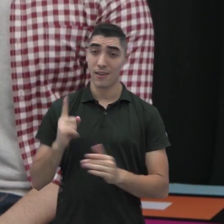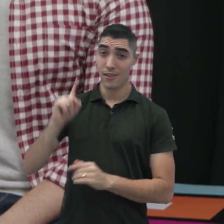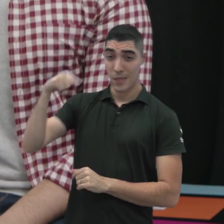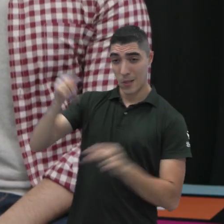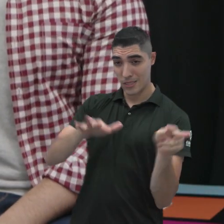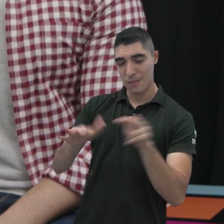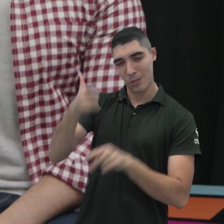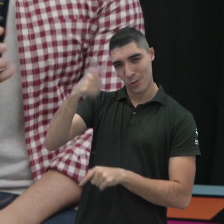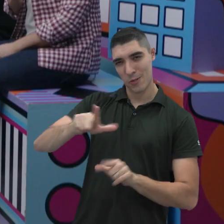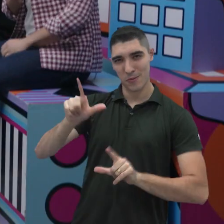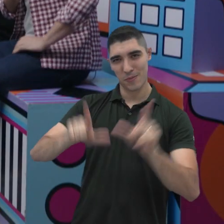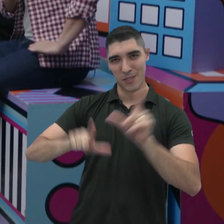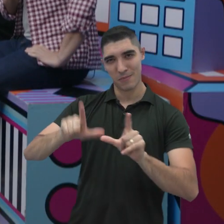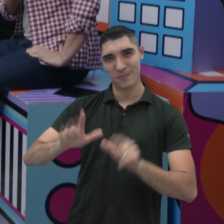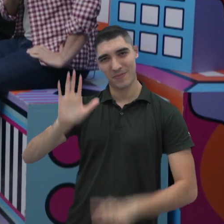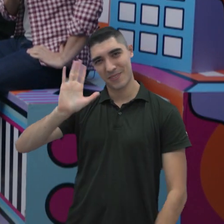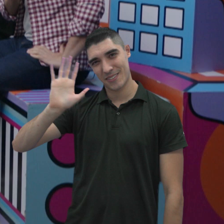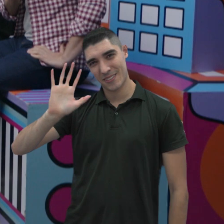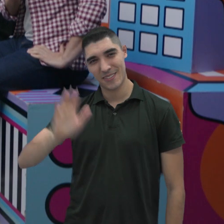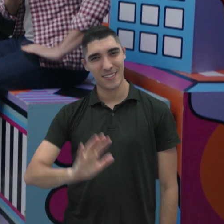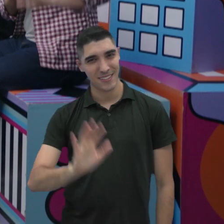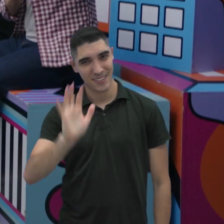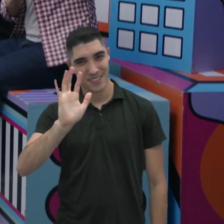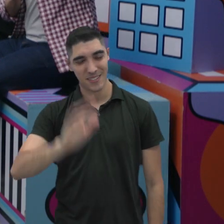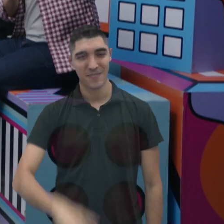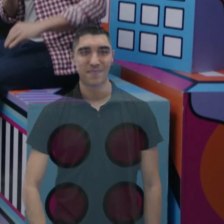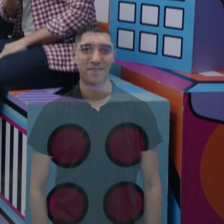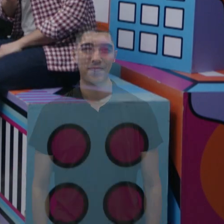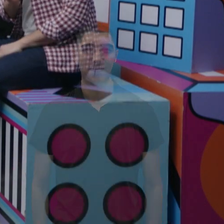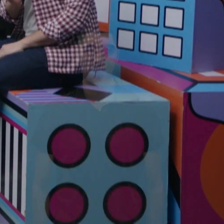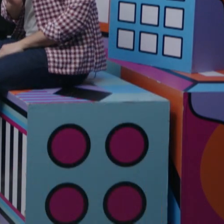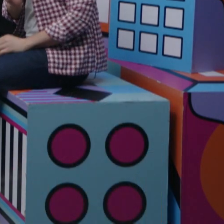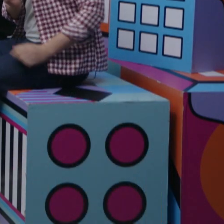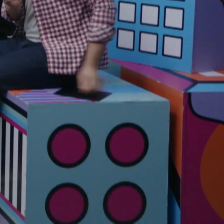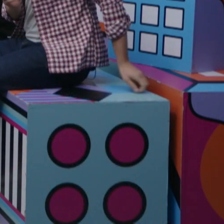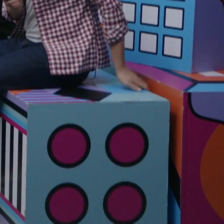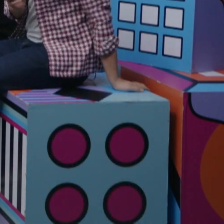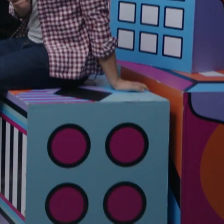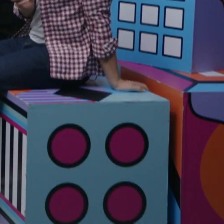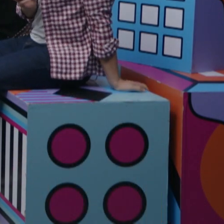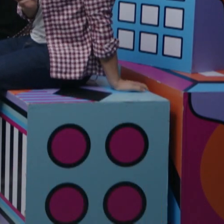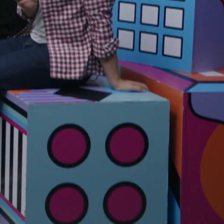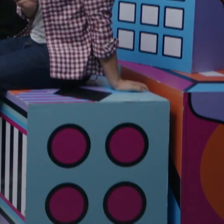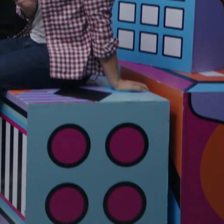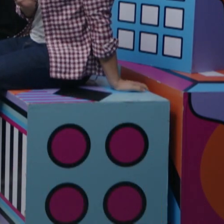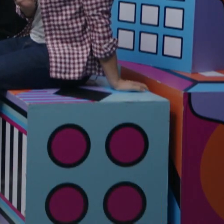tem que ir. Então vamos, semana que vem tem mais Tá Ligado, a gente se vê. Tchau. Tchau, gente. Até mais.